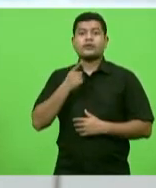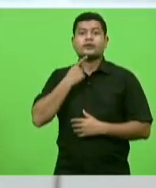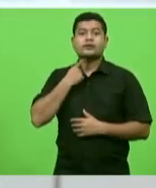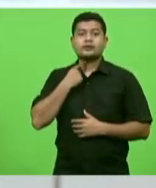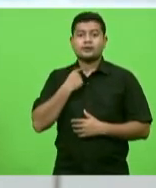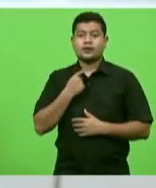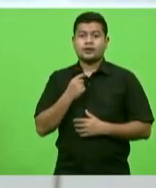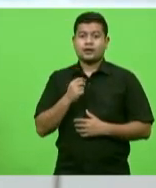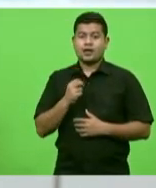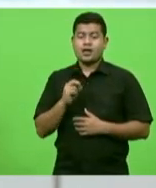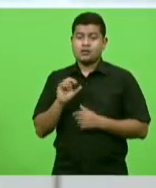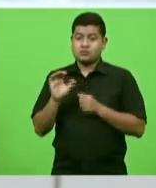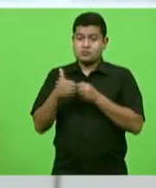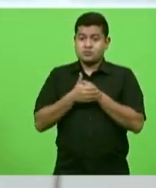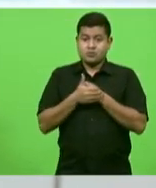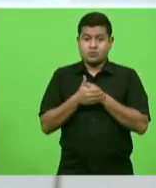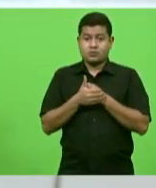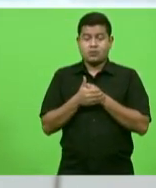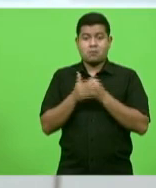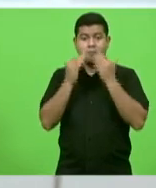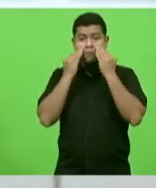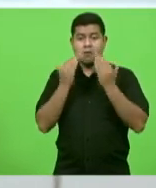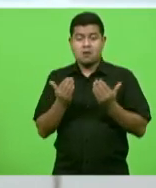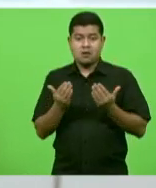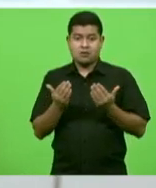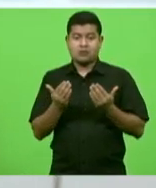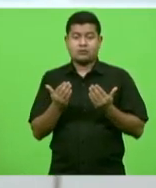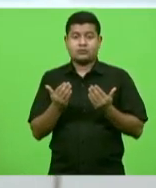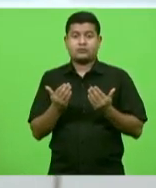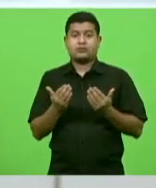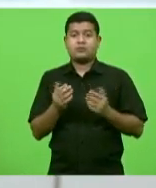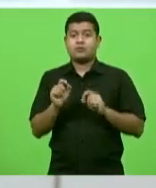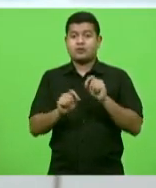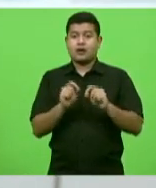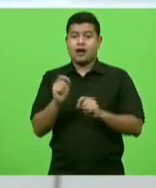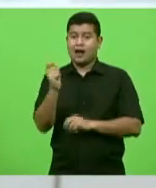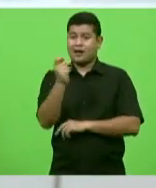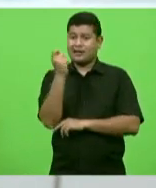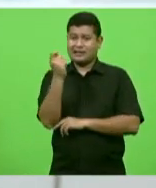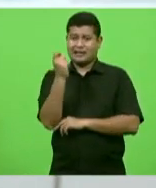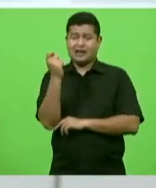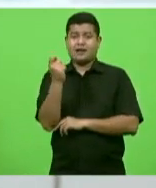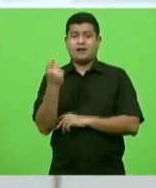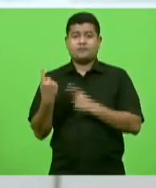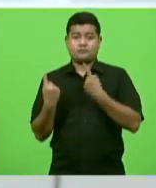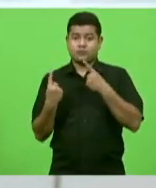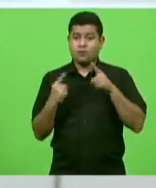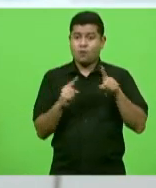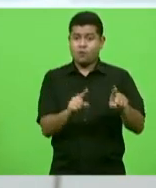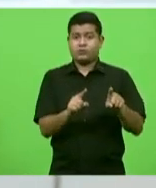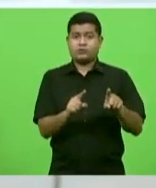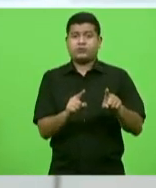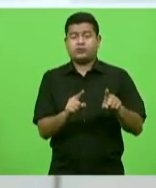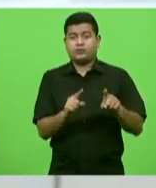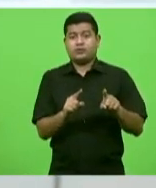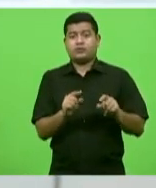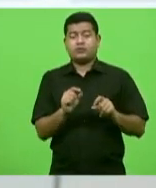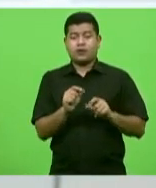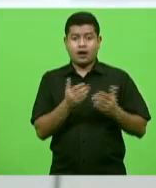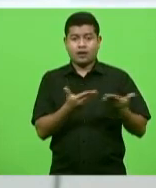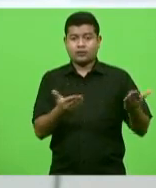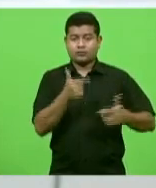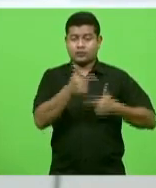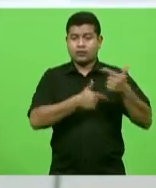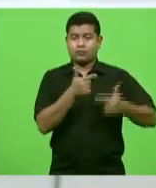escusos mostram-se gravemente incompatíveis com o exercício do múnus público